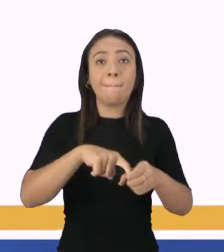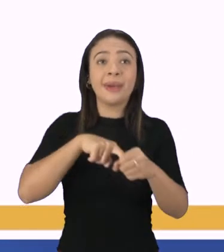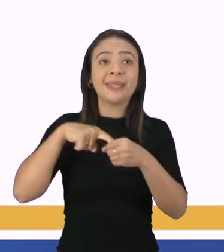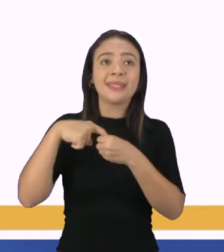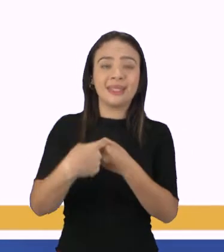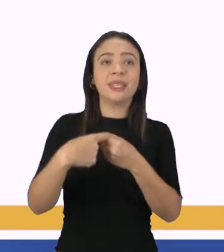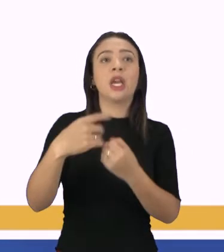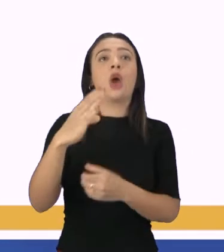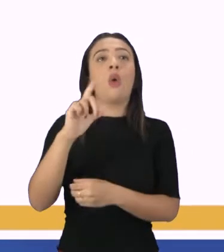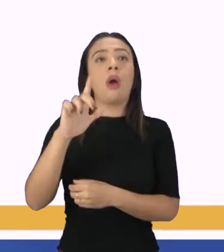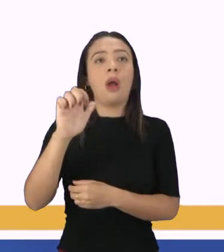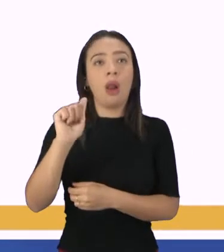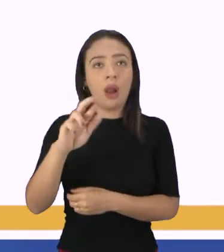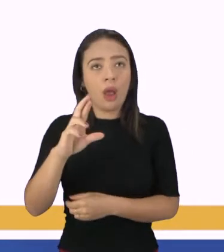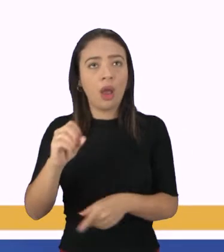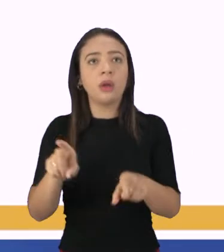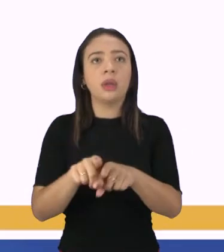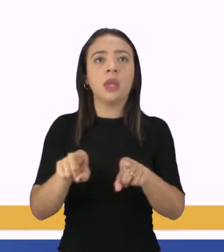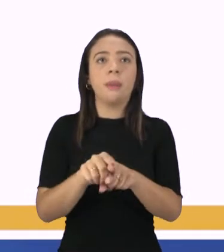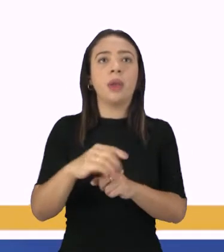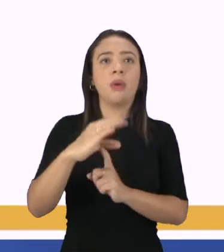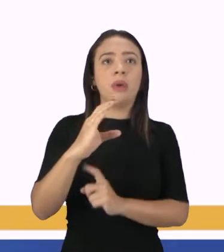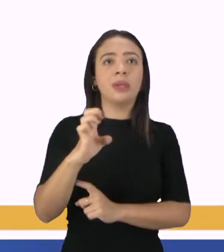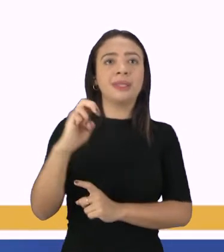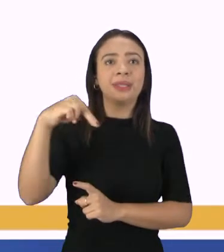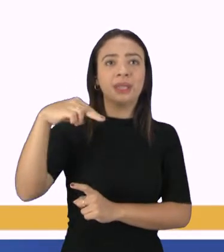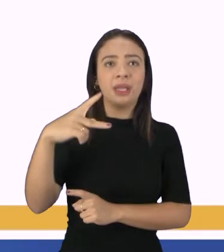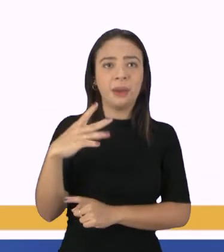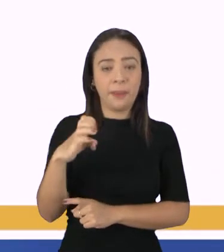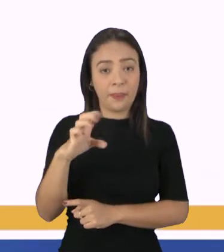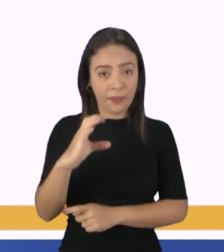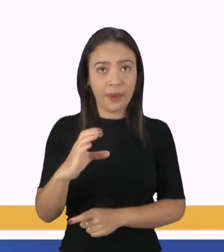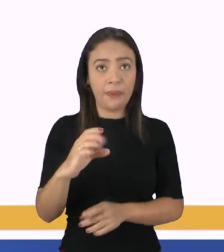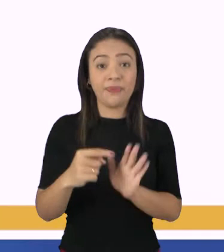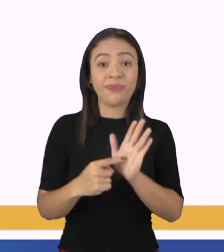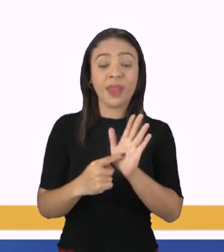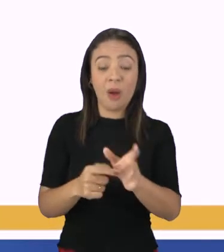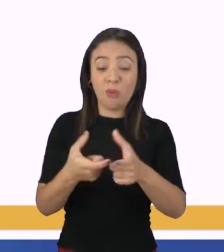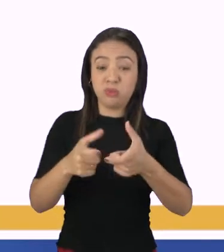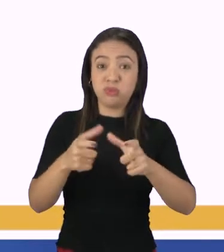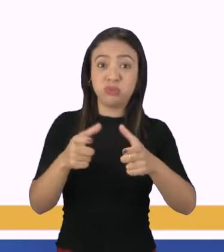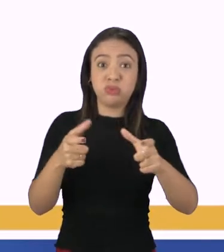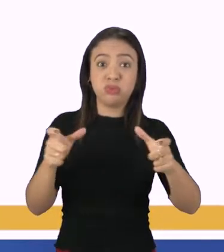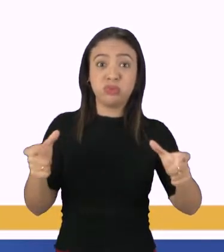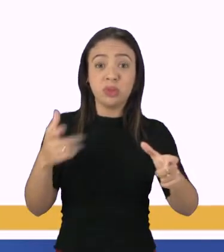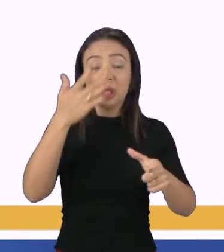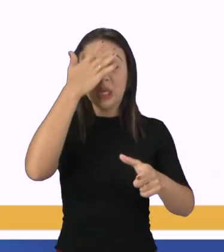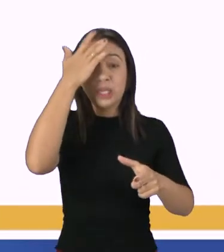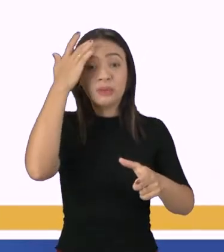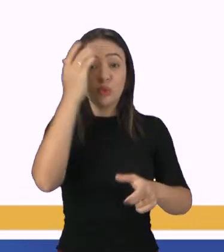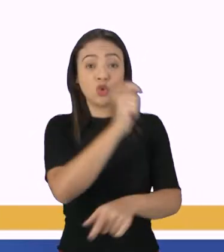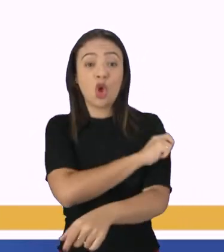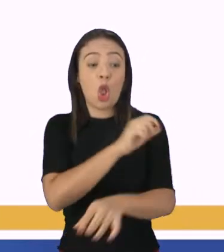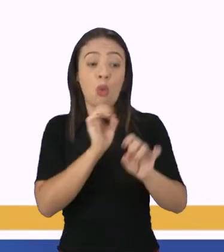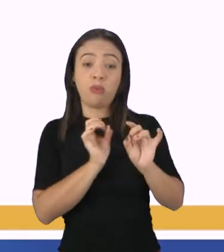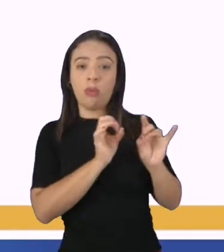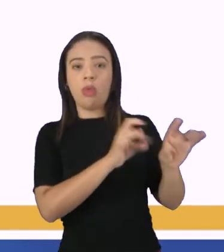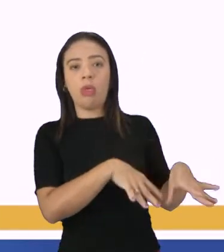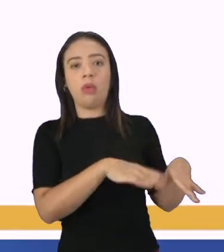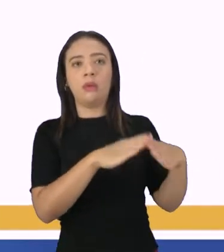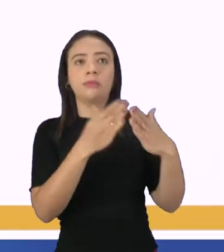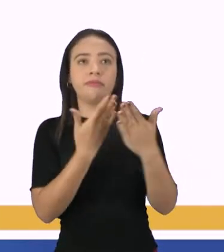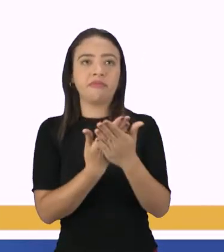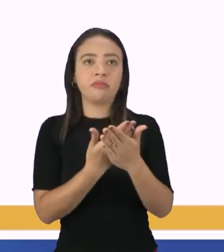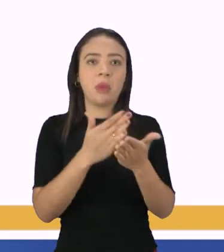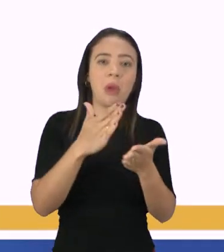produzido pela Sempec Educação, mostrou um importante aumento do abandono escolar entre 2019